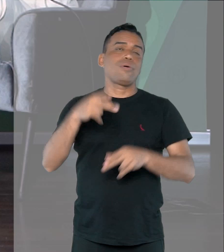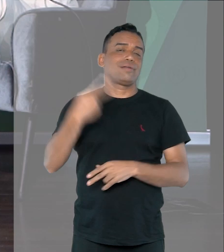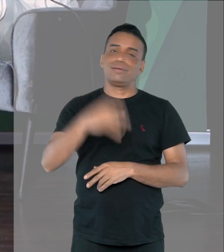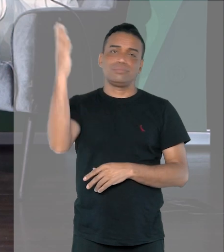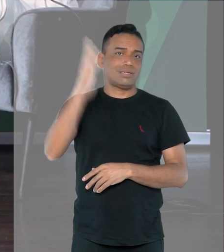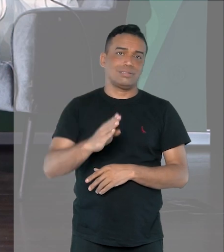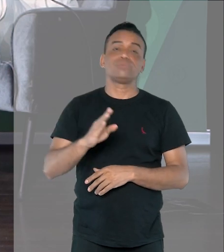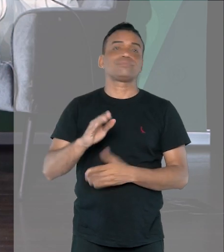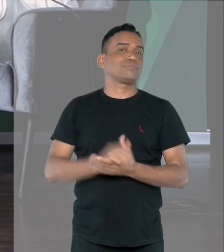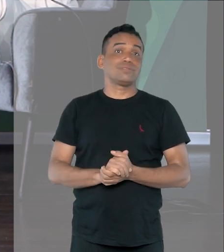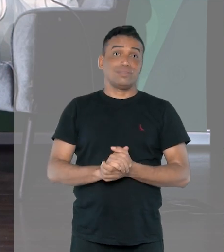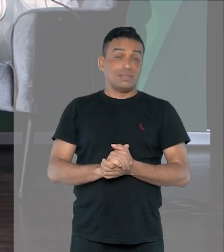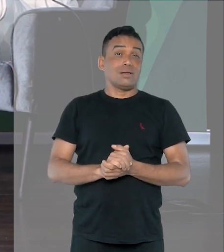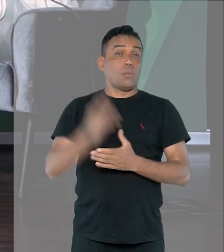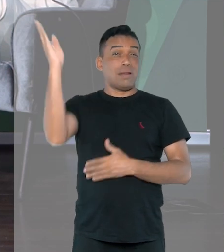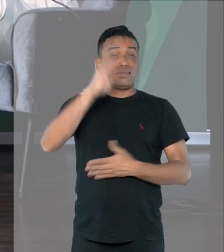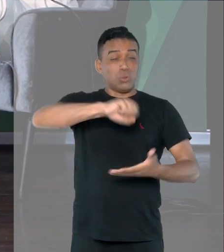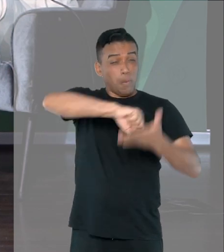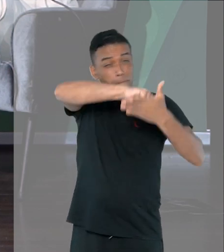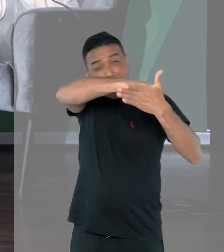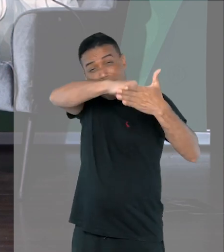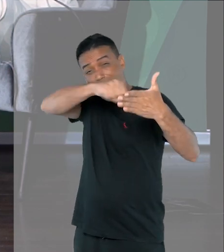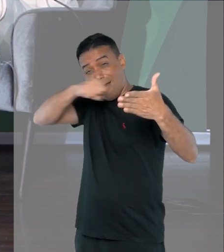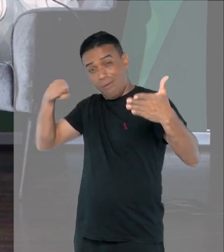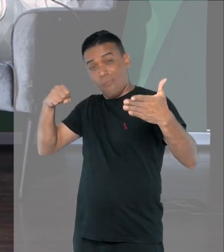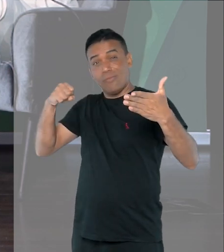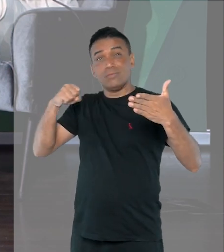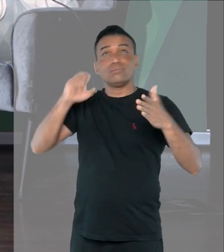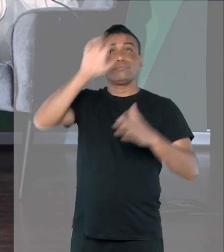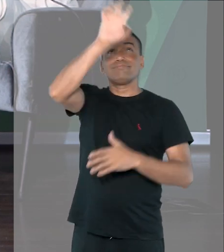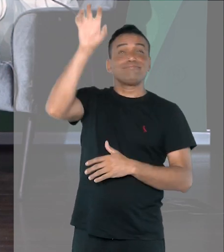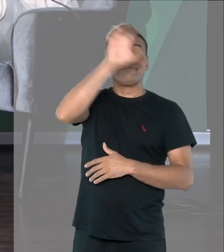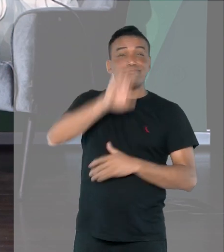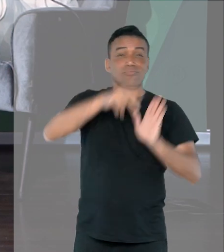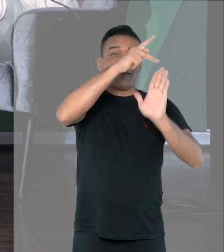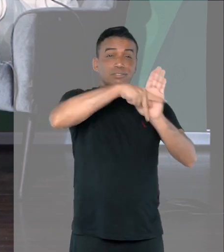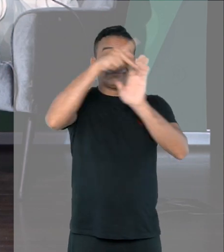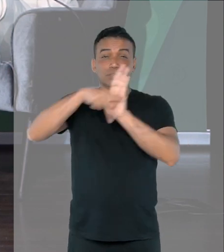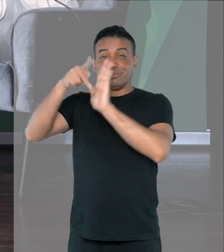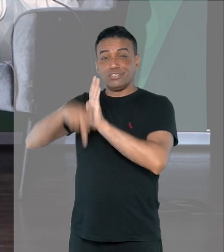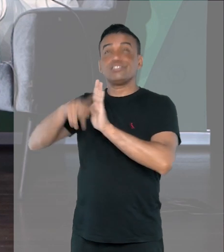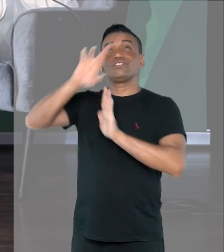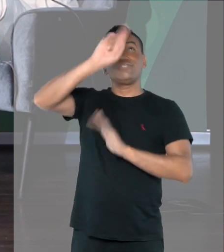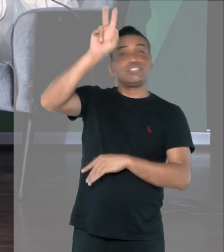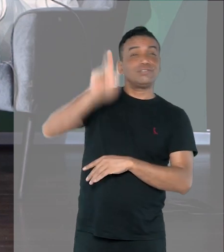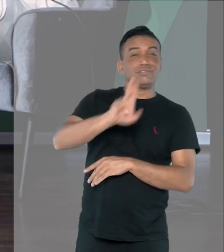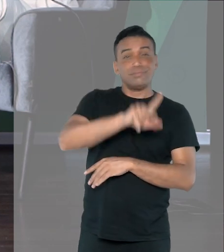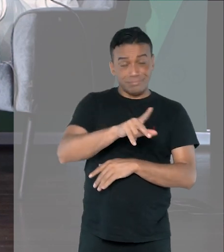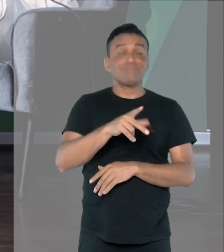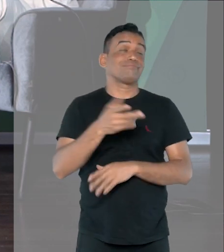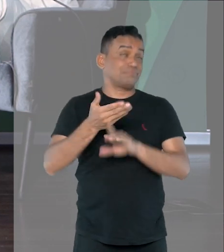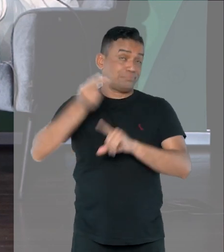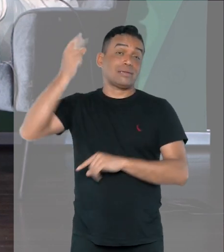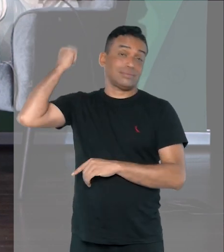é um país continental, em cada pedacinho do Brasil tem alguém com um projeto diferente para aquela região, e com os monarquistas aconteceu exatamente a